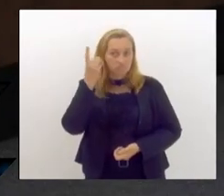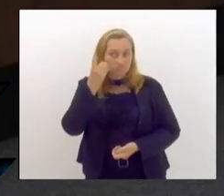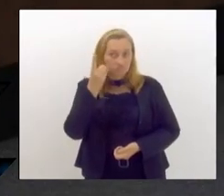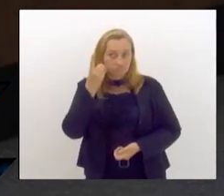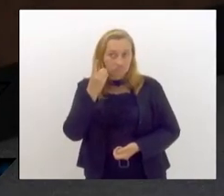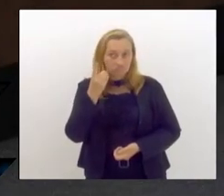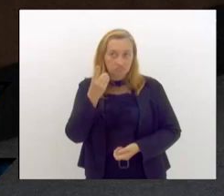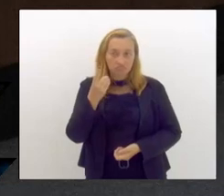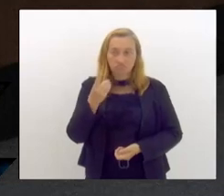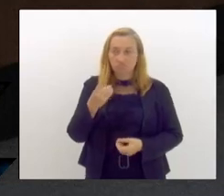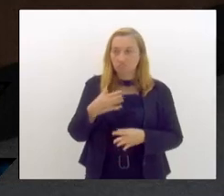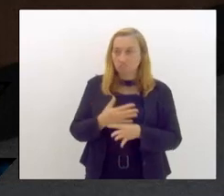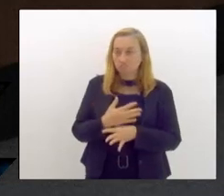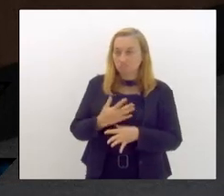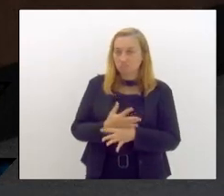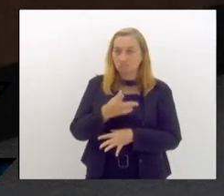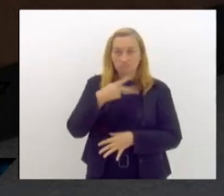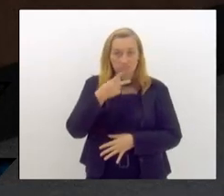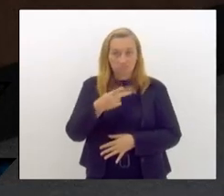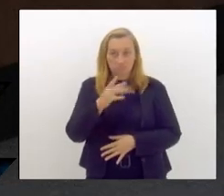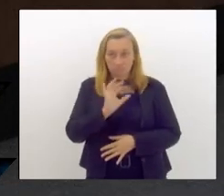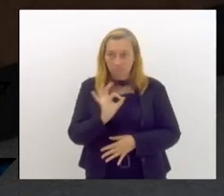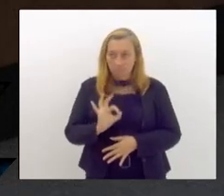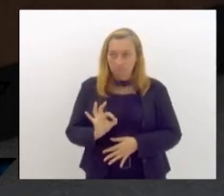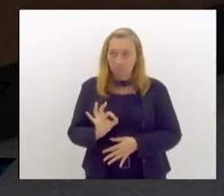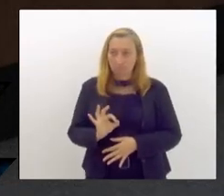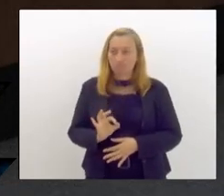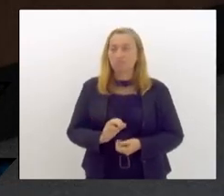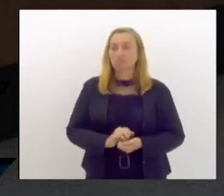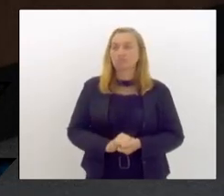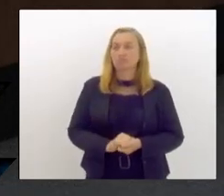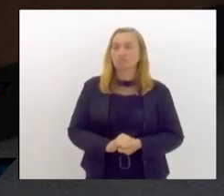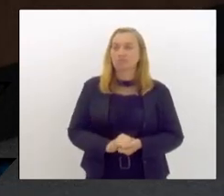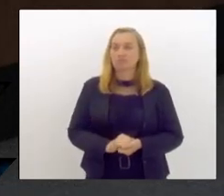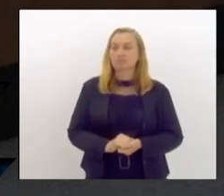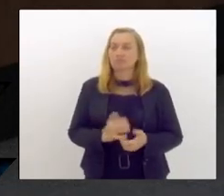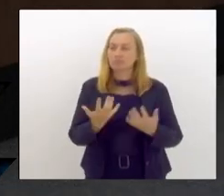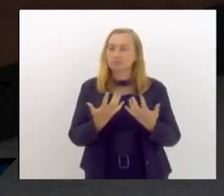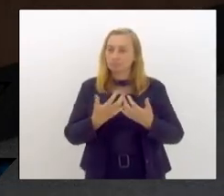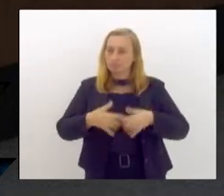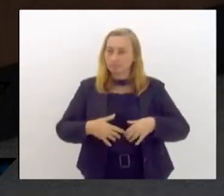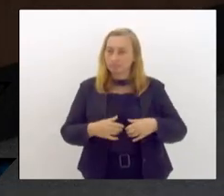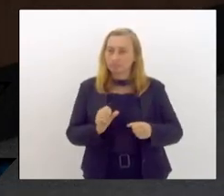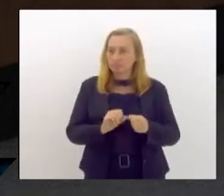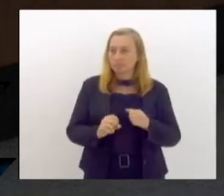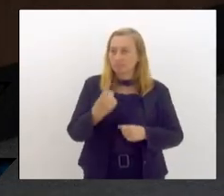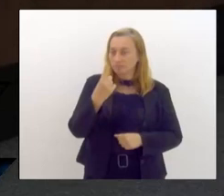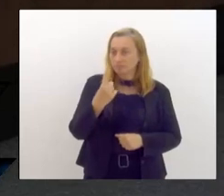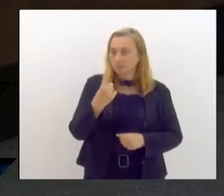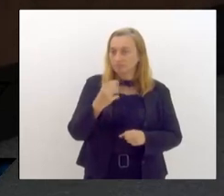cidade, não fizeram menção, à tragédia de Petrópolis, que completa um ano.